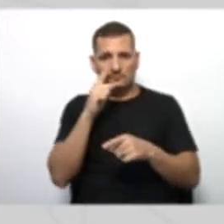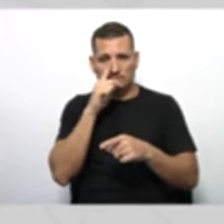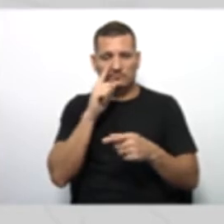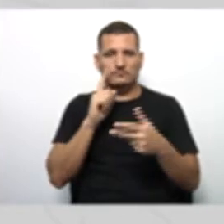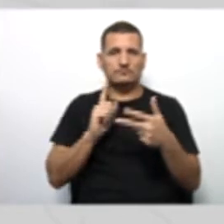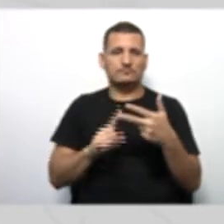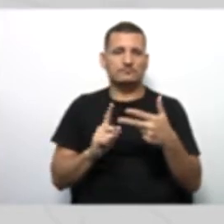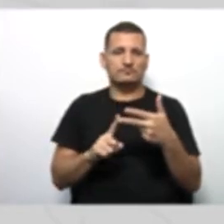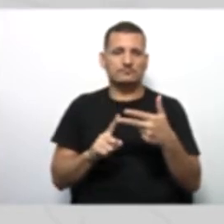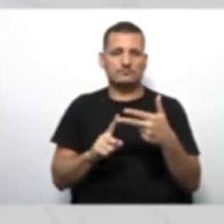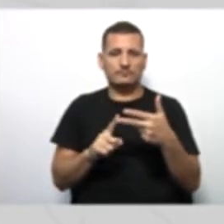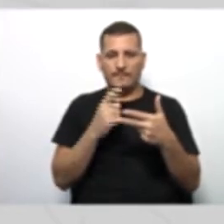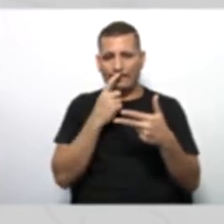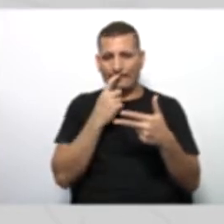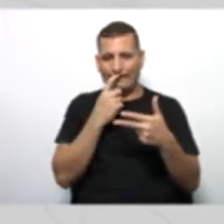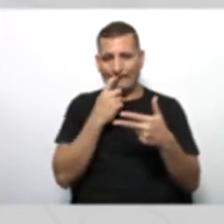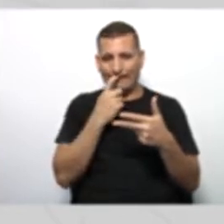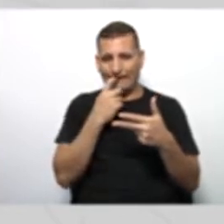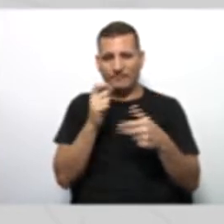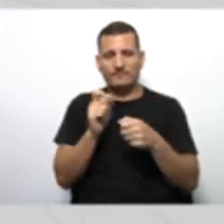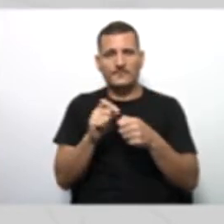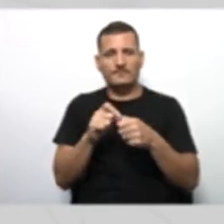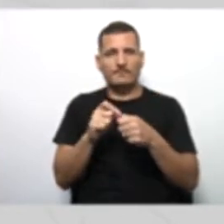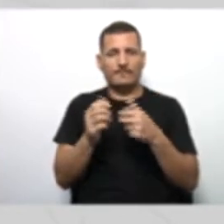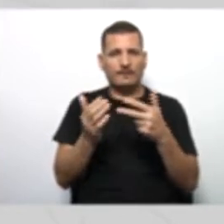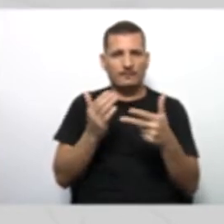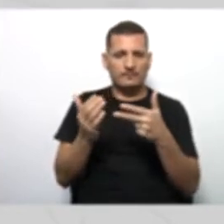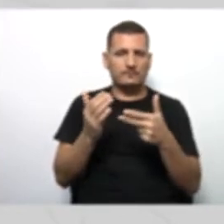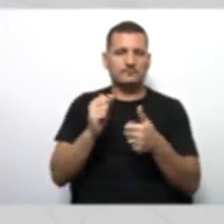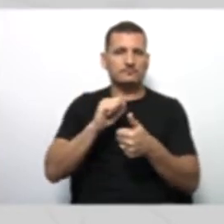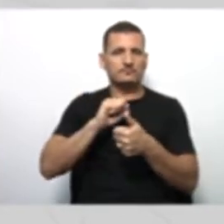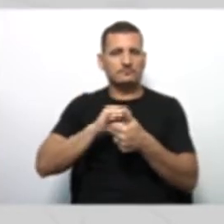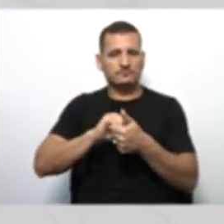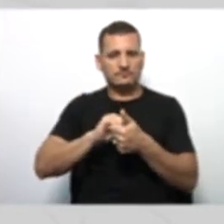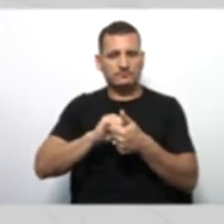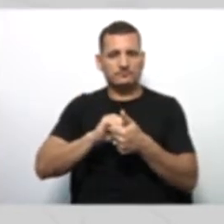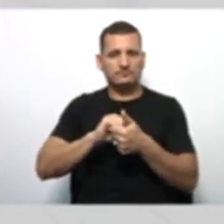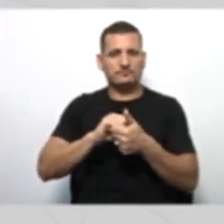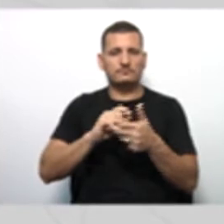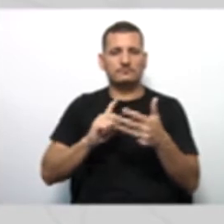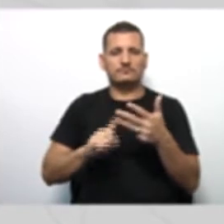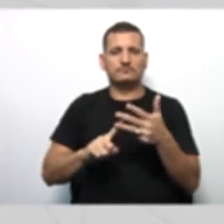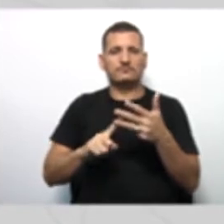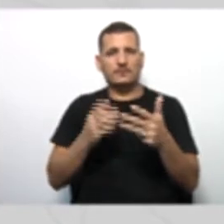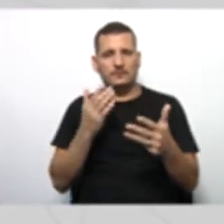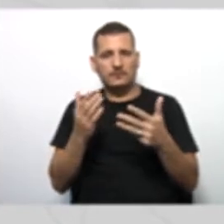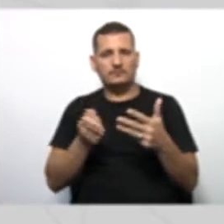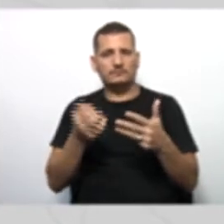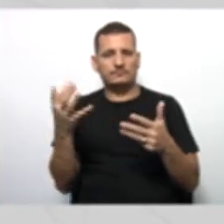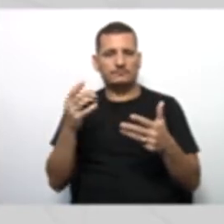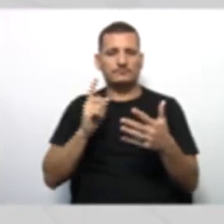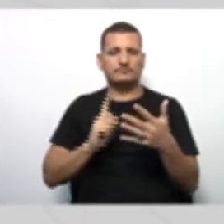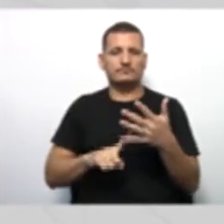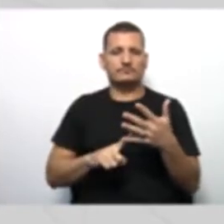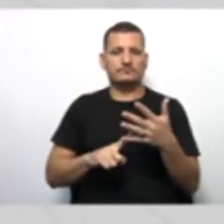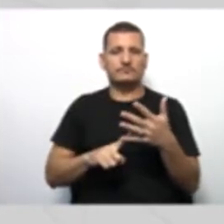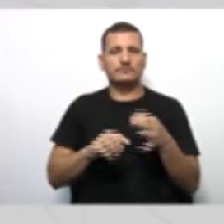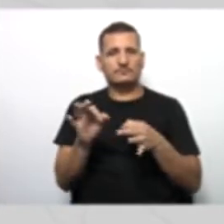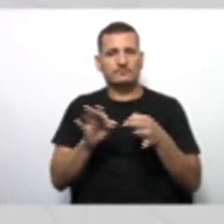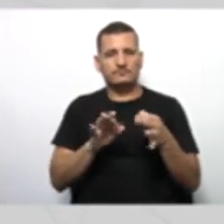terceira atividade que a gente tem aqui, realizar a análise qualitativa, realizar a análise quantitativa, fazer o planejamento